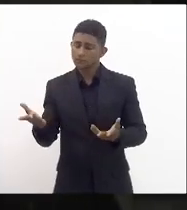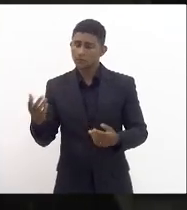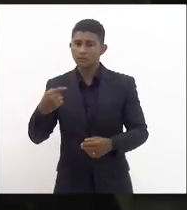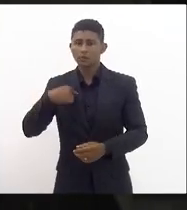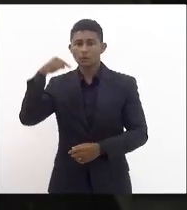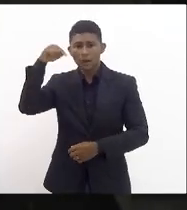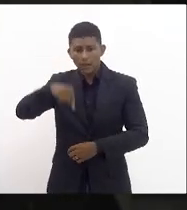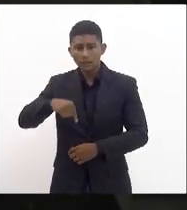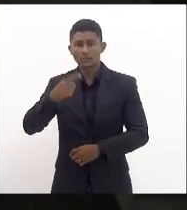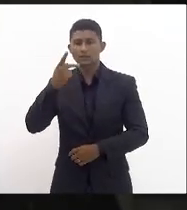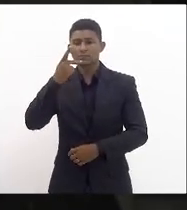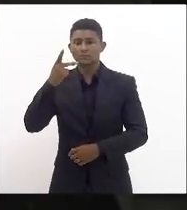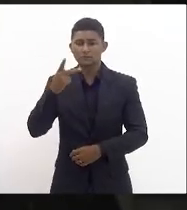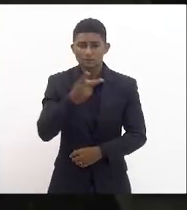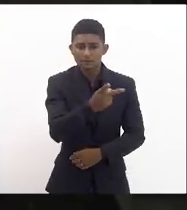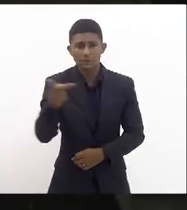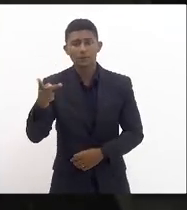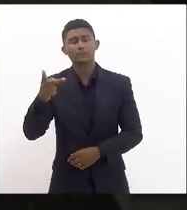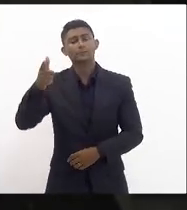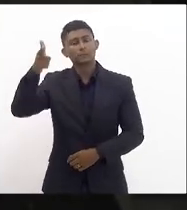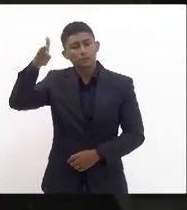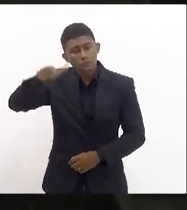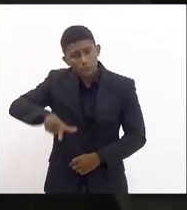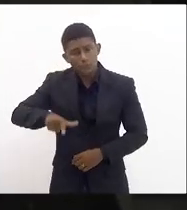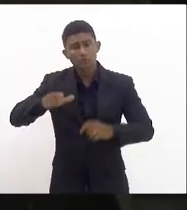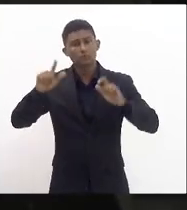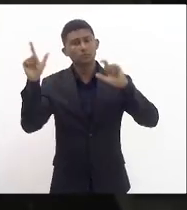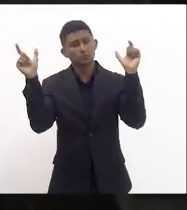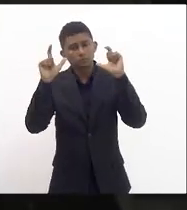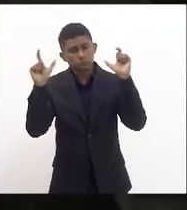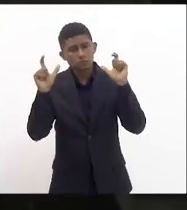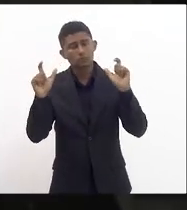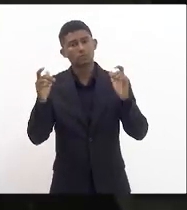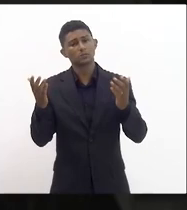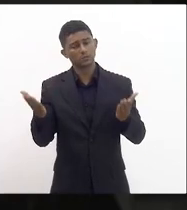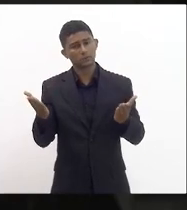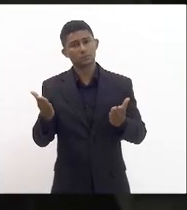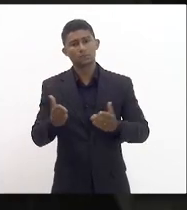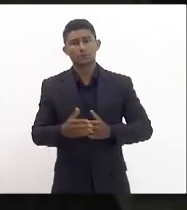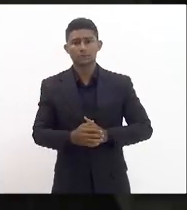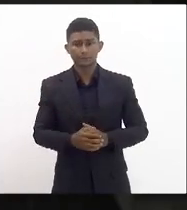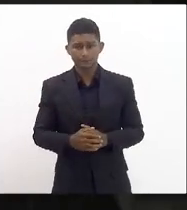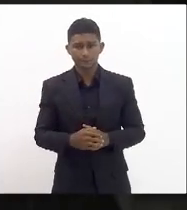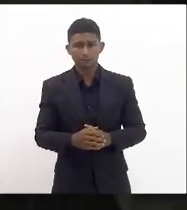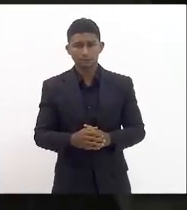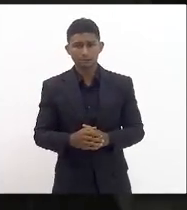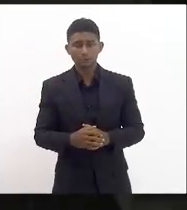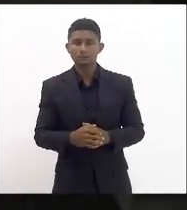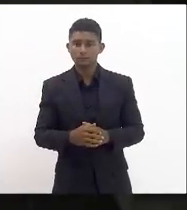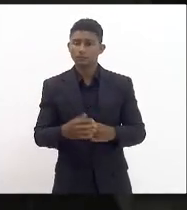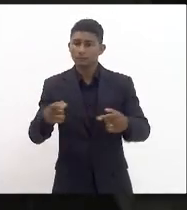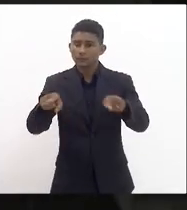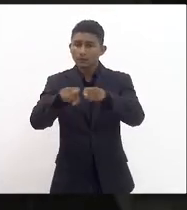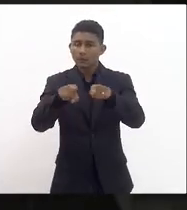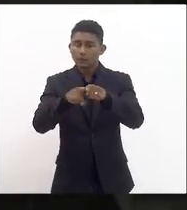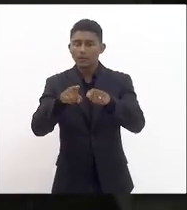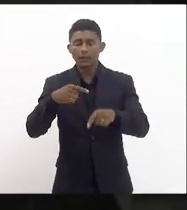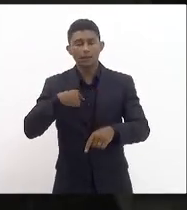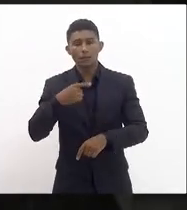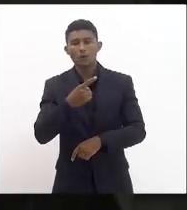atenção mais uma vez sobre esse tema. E queria dizer, senhora